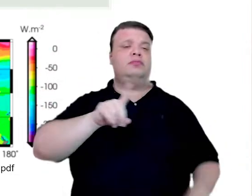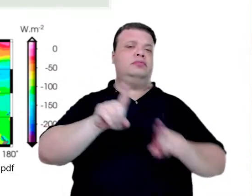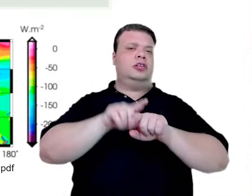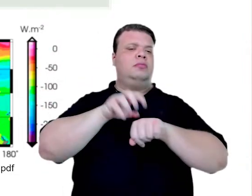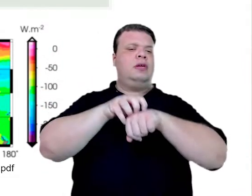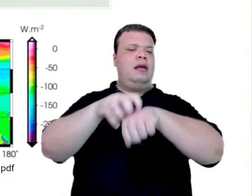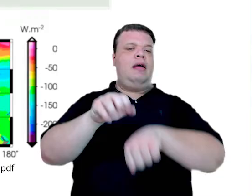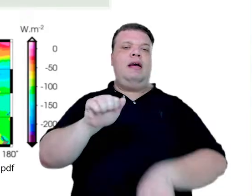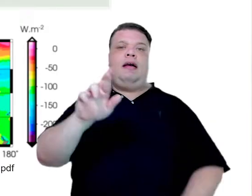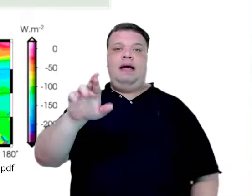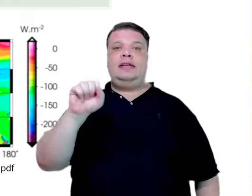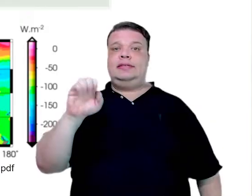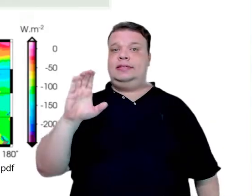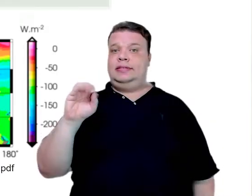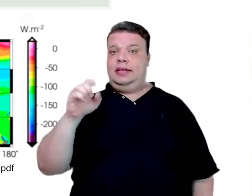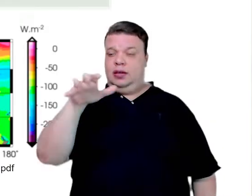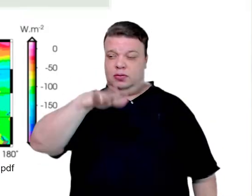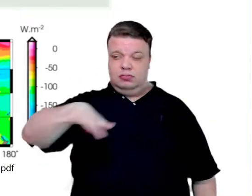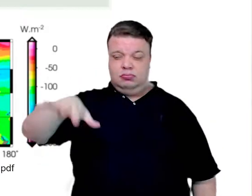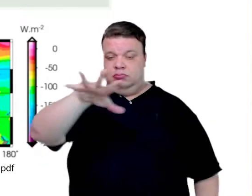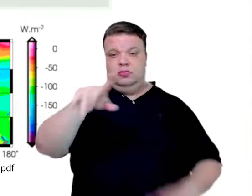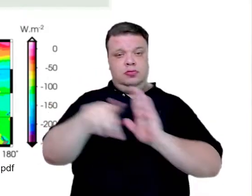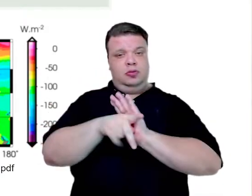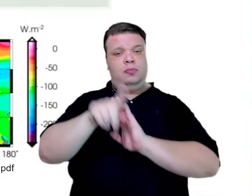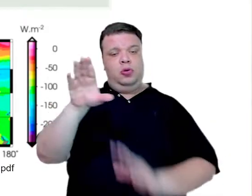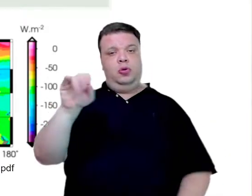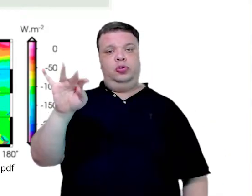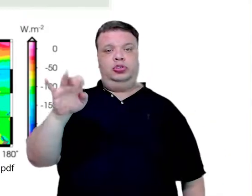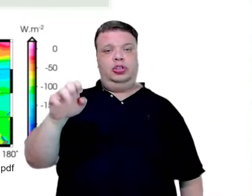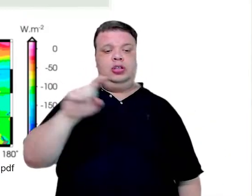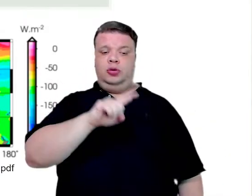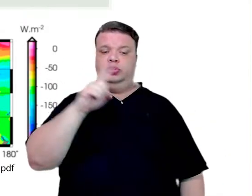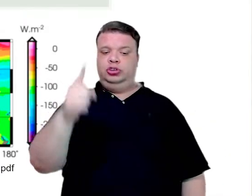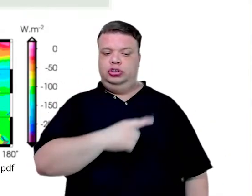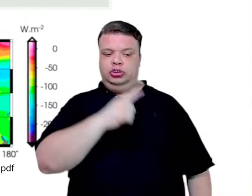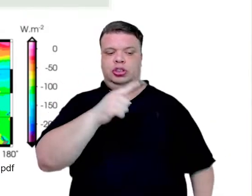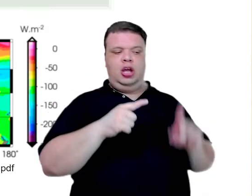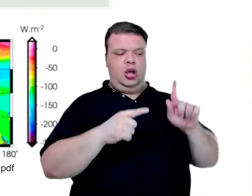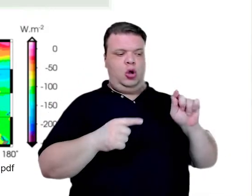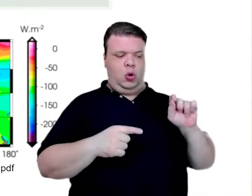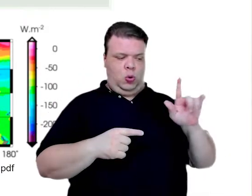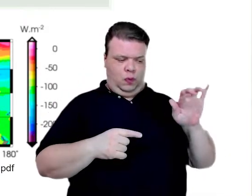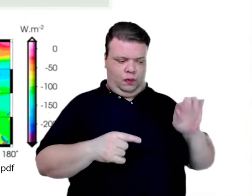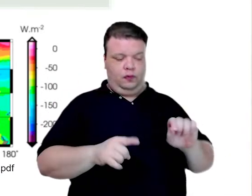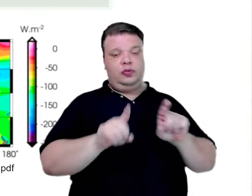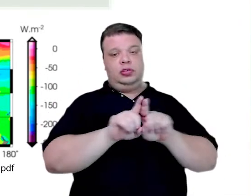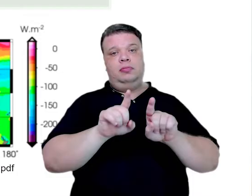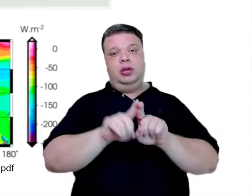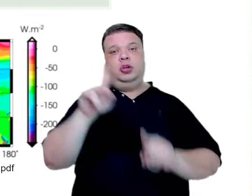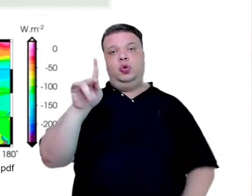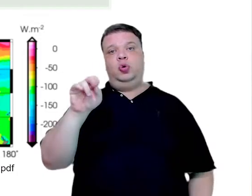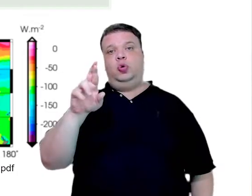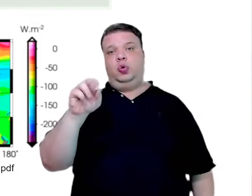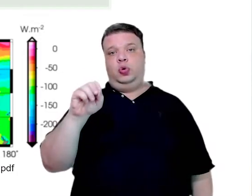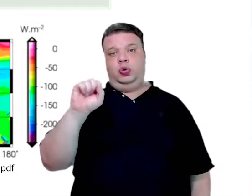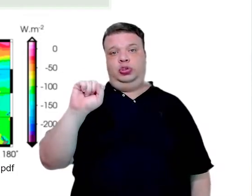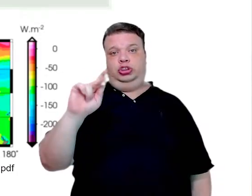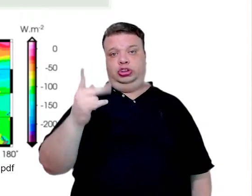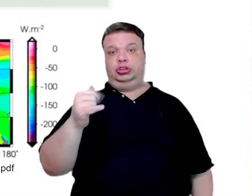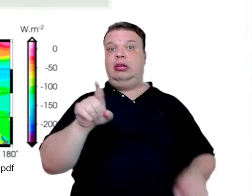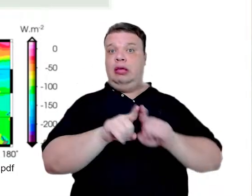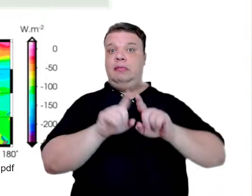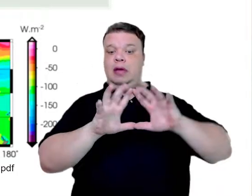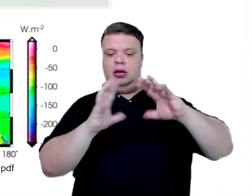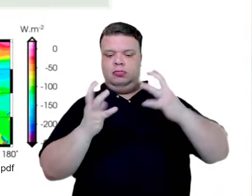contorno oeste, onde há fortes ventos alísios, carregando o ar seco continental e vai gerar as correntes do Golfo e